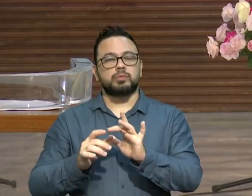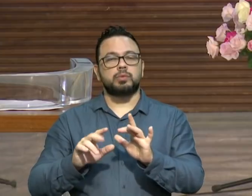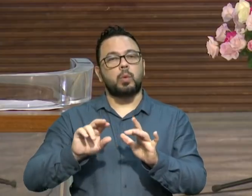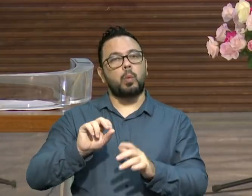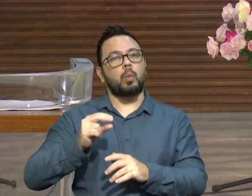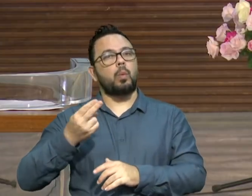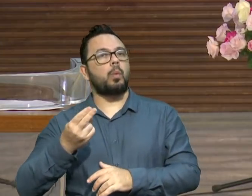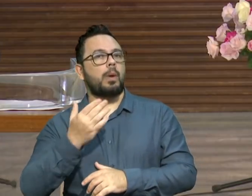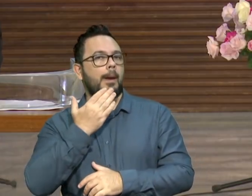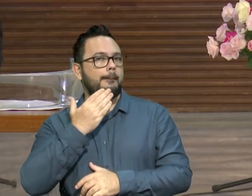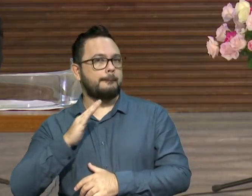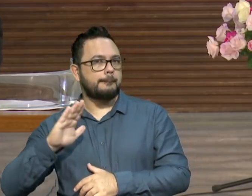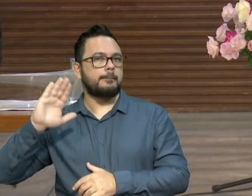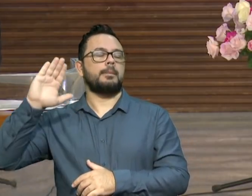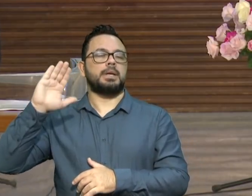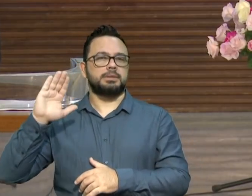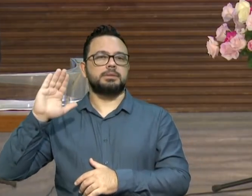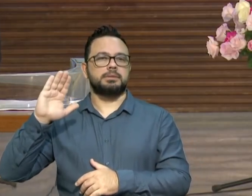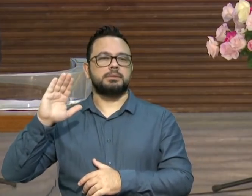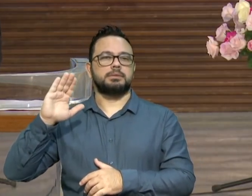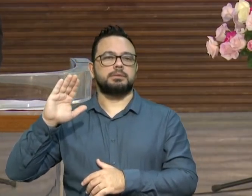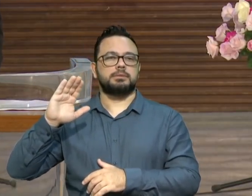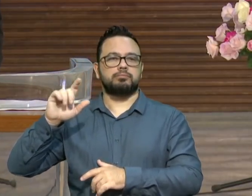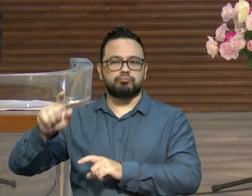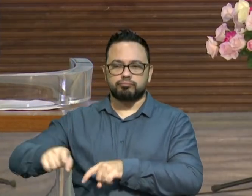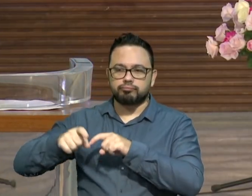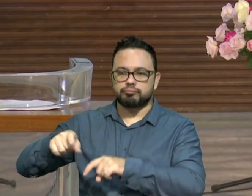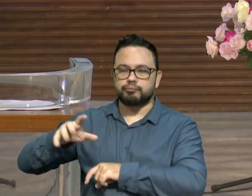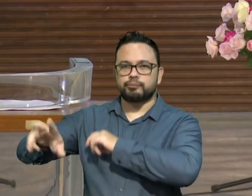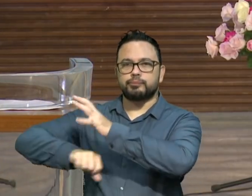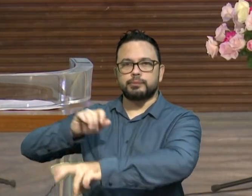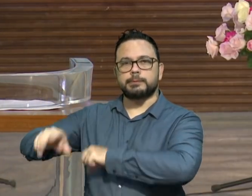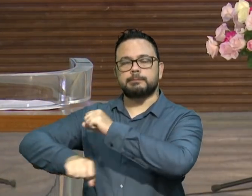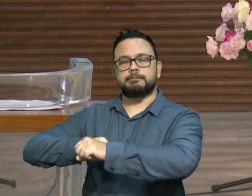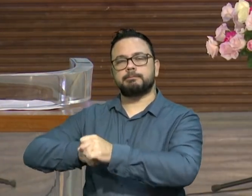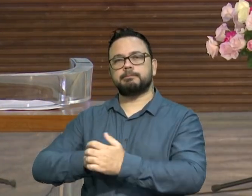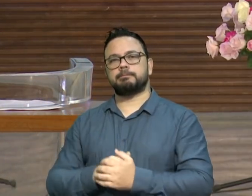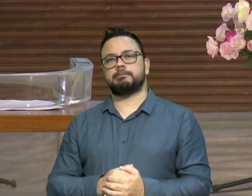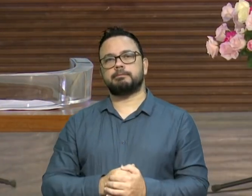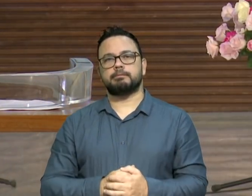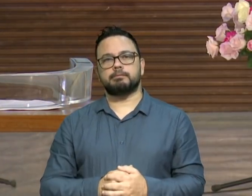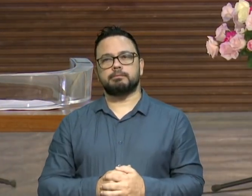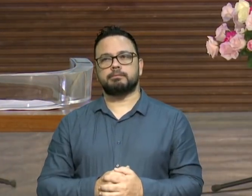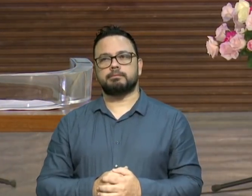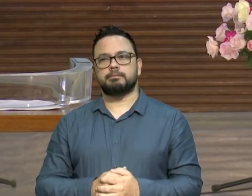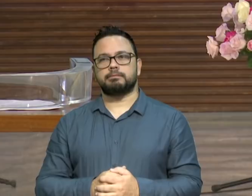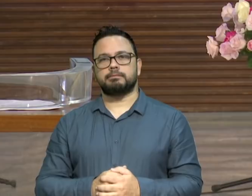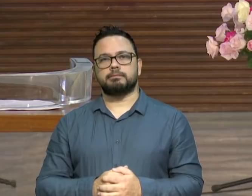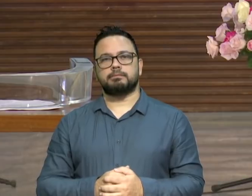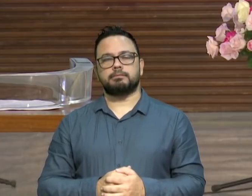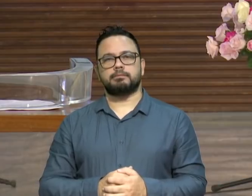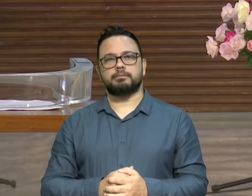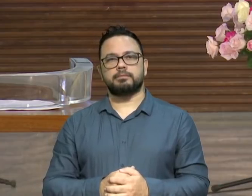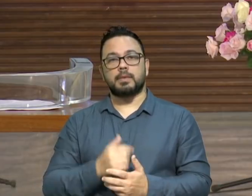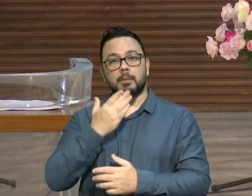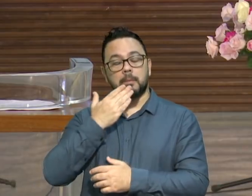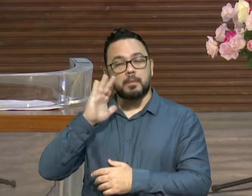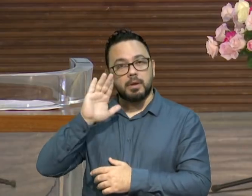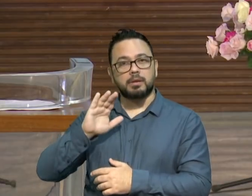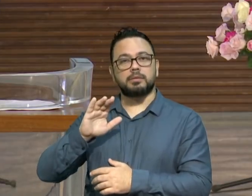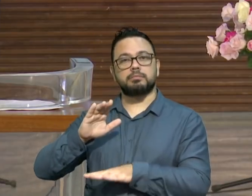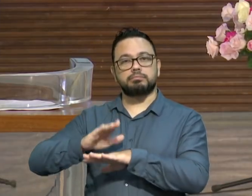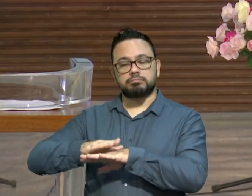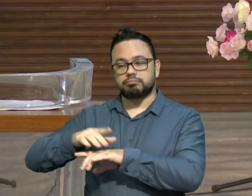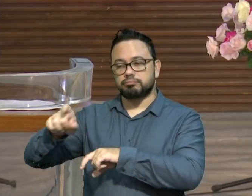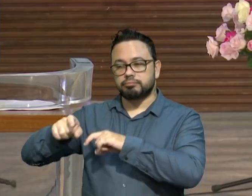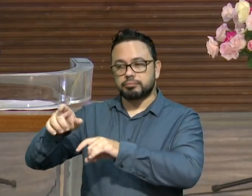promessa guarda mesa a promessa de uma colheita a e a promessa da grande colheita que seguir